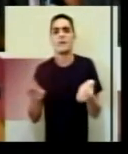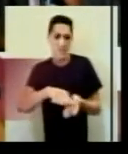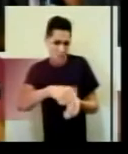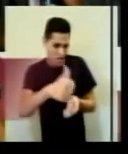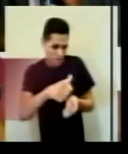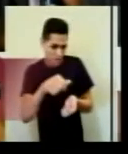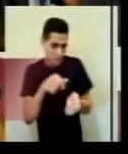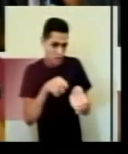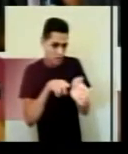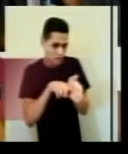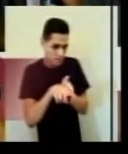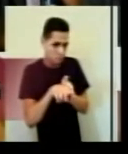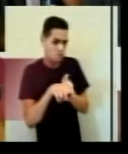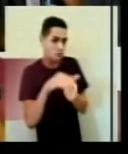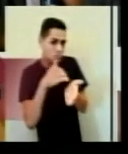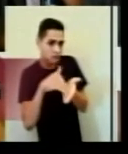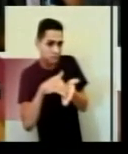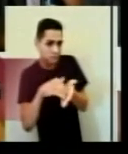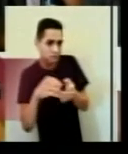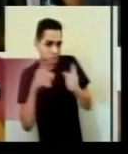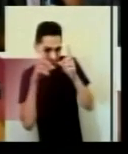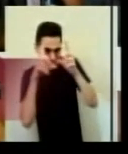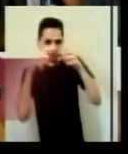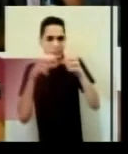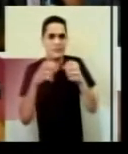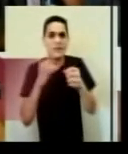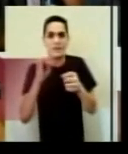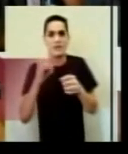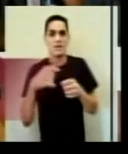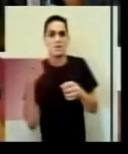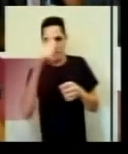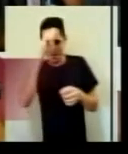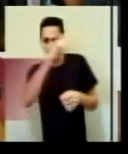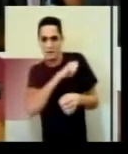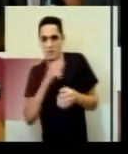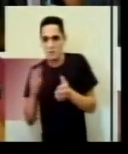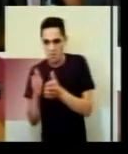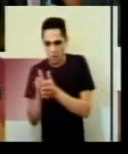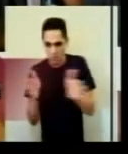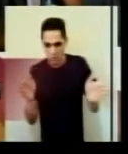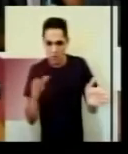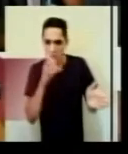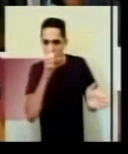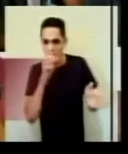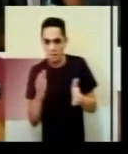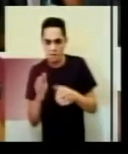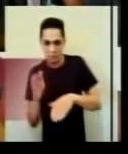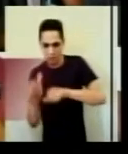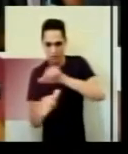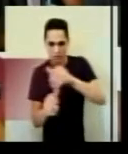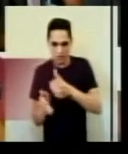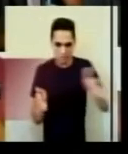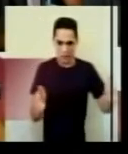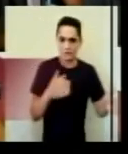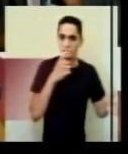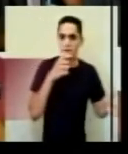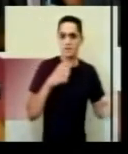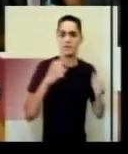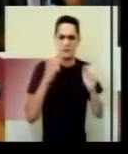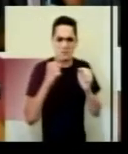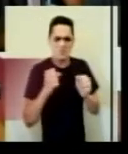cidade que passou o tempo todo aí no laranja, né? E o que ele pergunta? Na avaliação do senhor, se nós tivéssemos ido para a fase